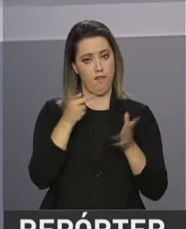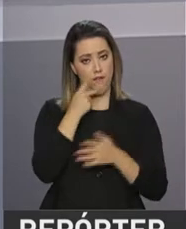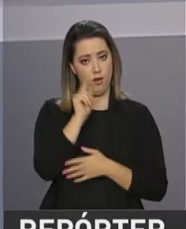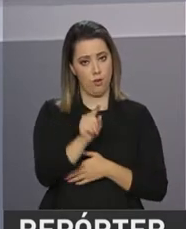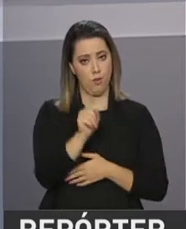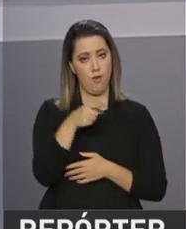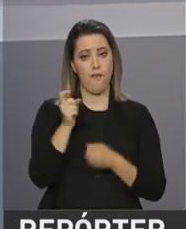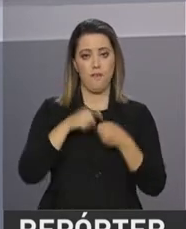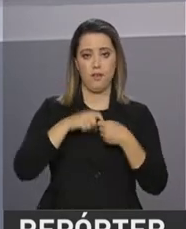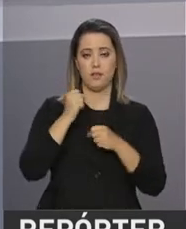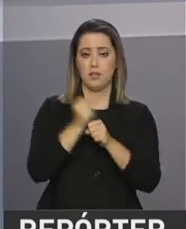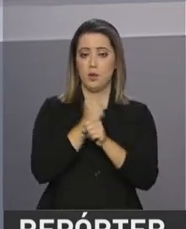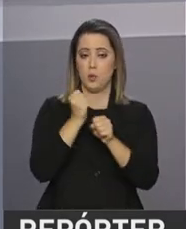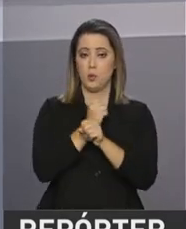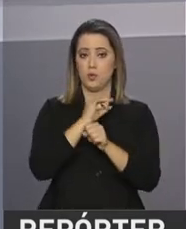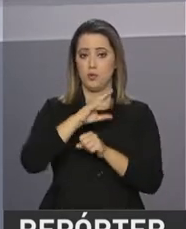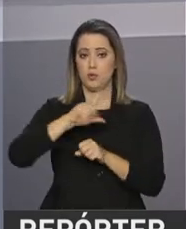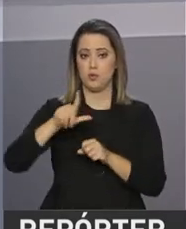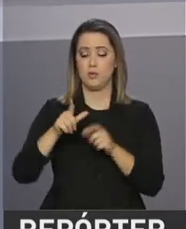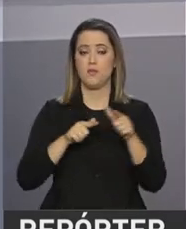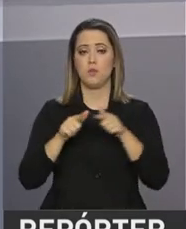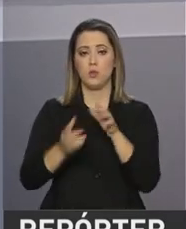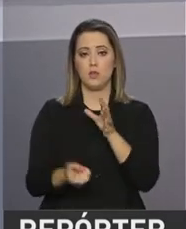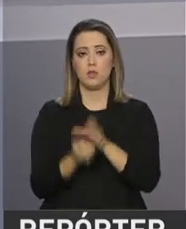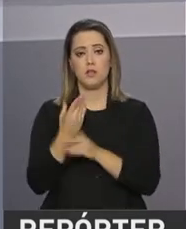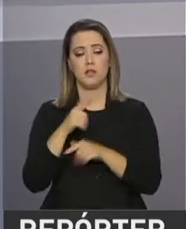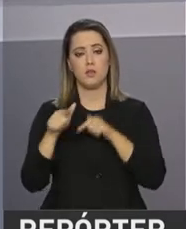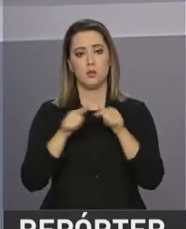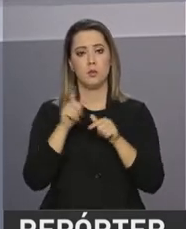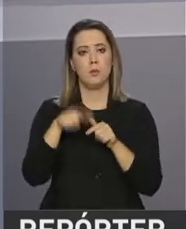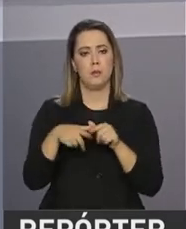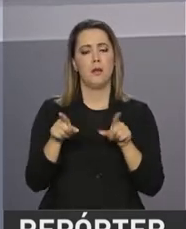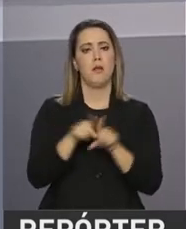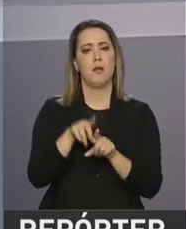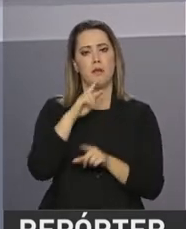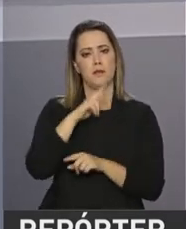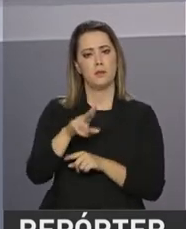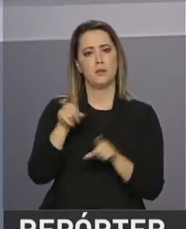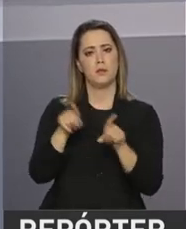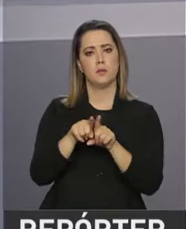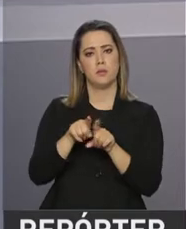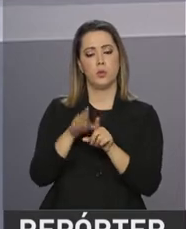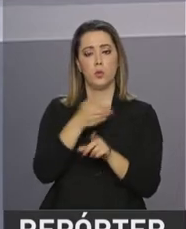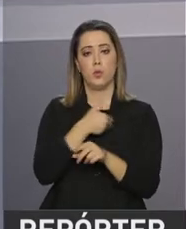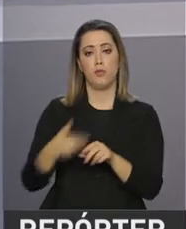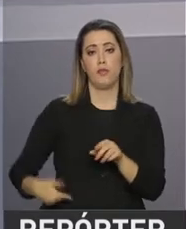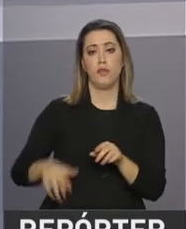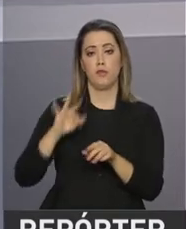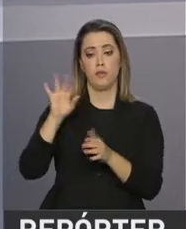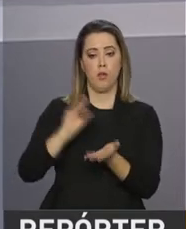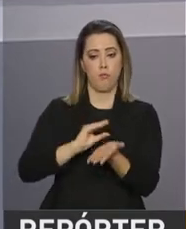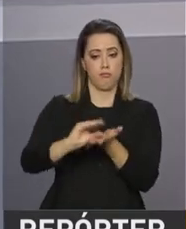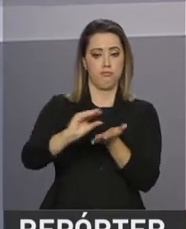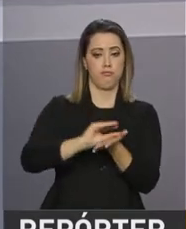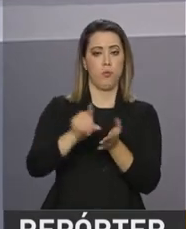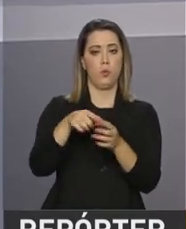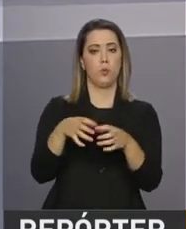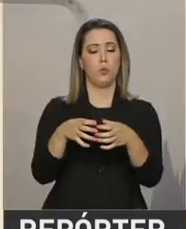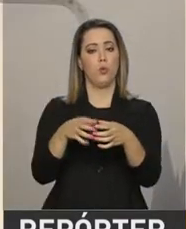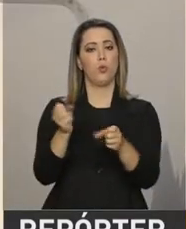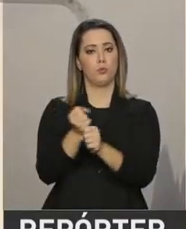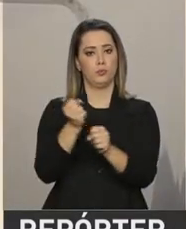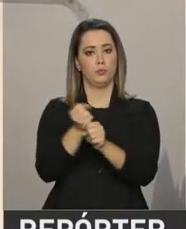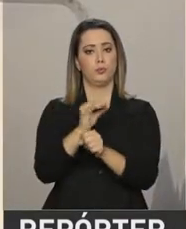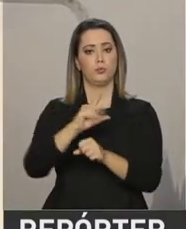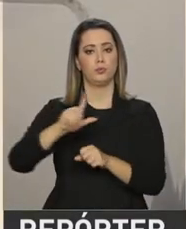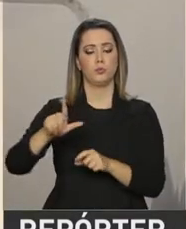retomada do emprego na construção civil é resultado também dos investimentos diretos do governo federal no setor entre as ações adotadas